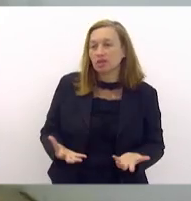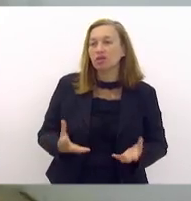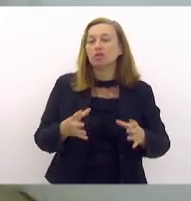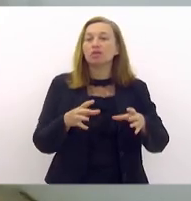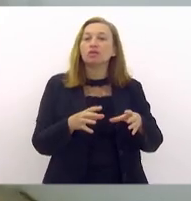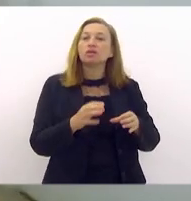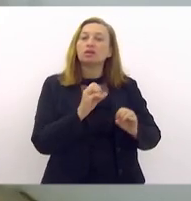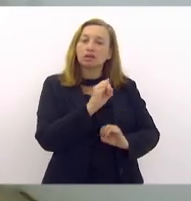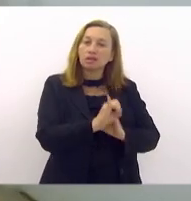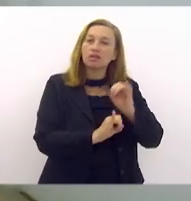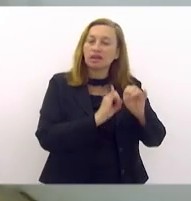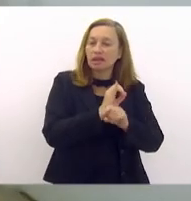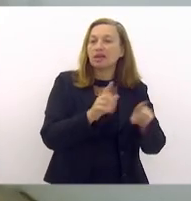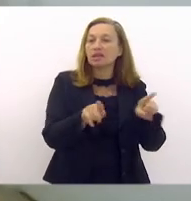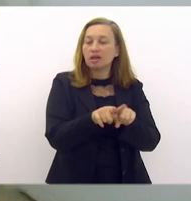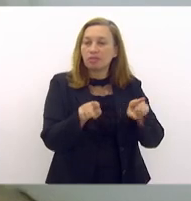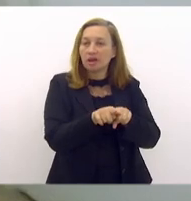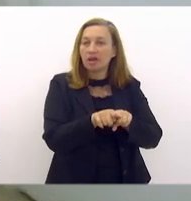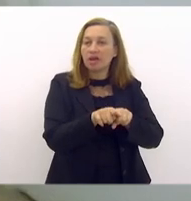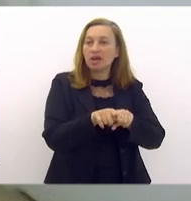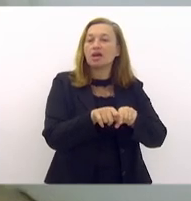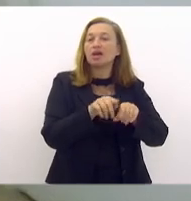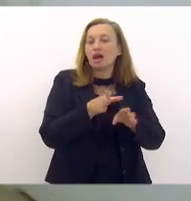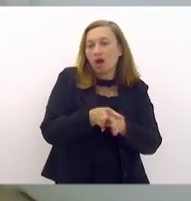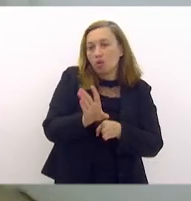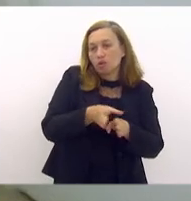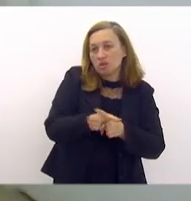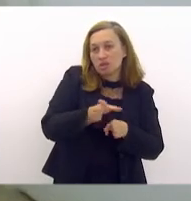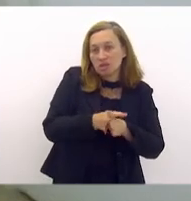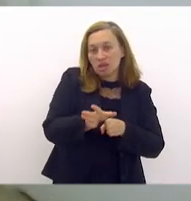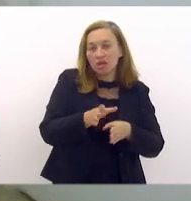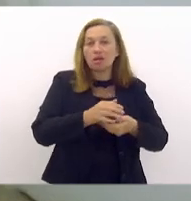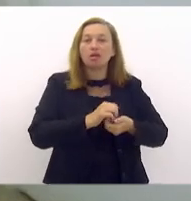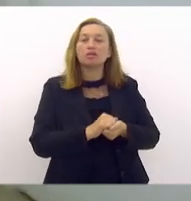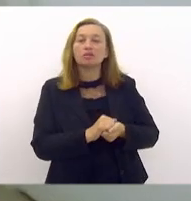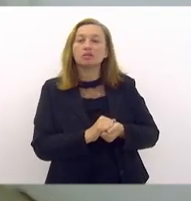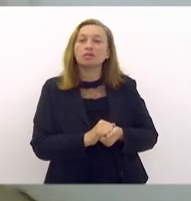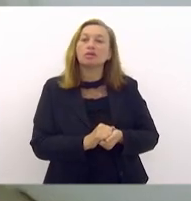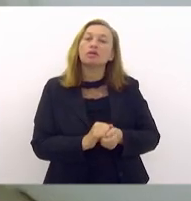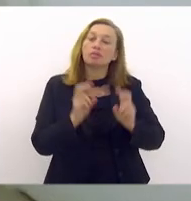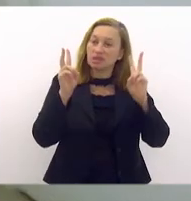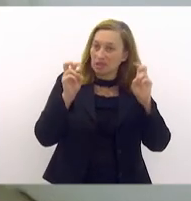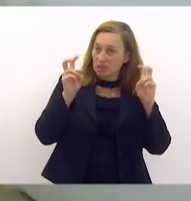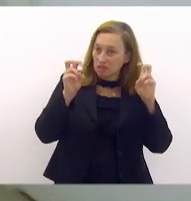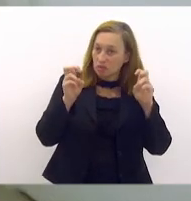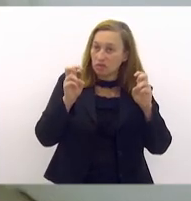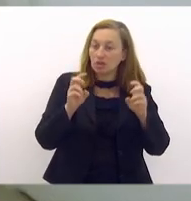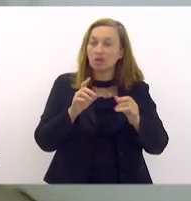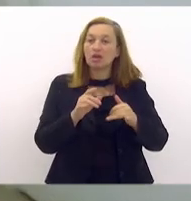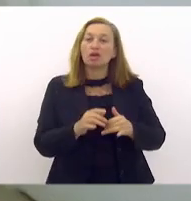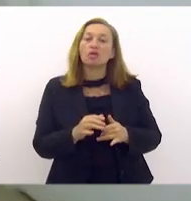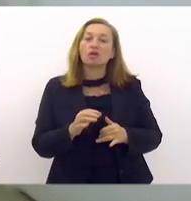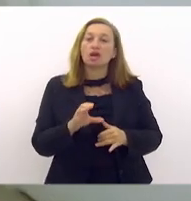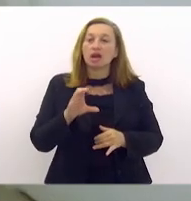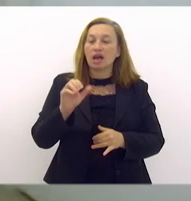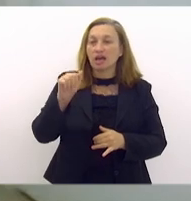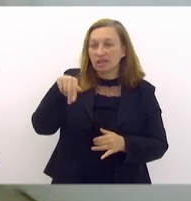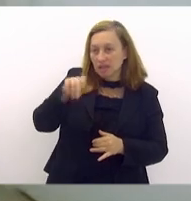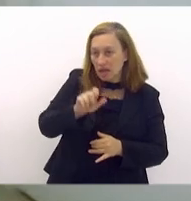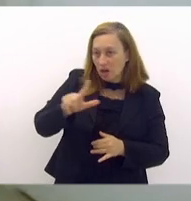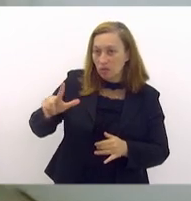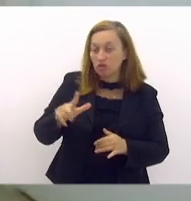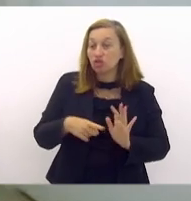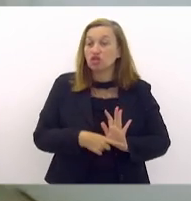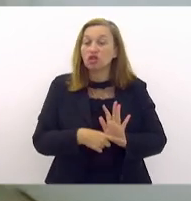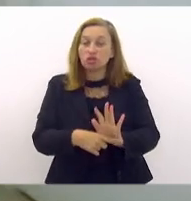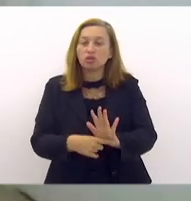Cefernet que orienta também pode ser um serviço a ser indicado para esses casos, que é o canal de ajuda, e que a gente tem uma equipe